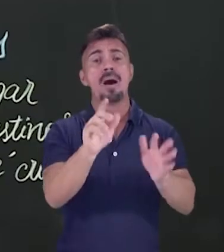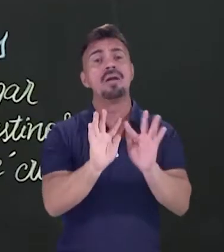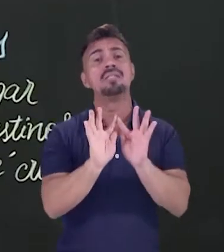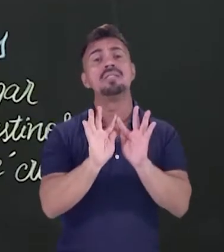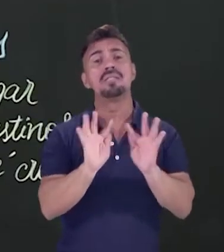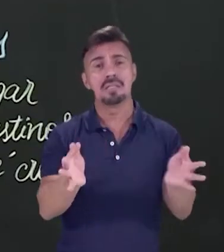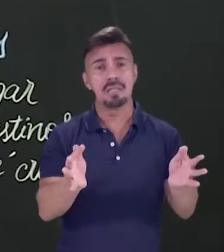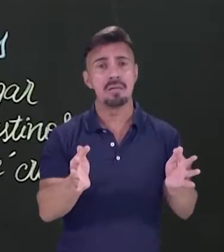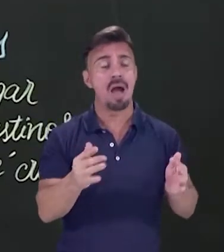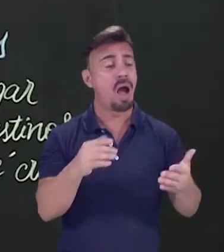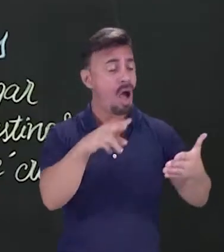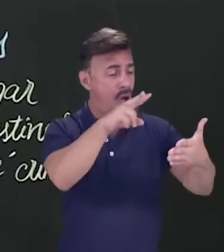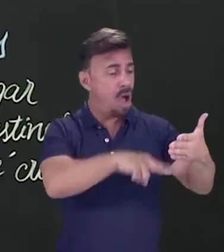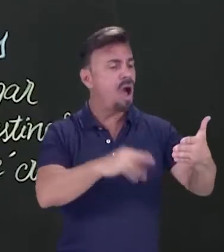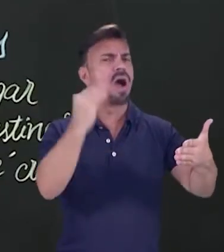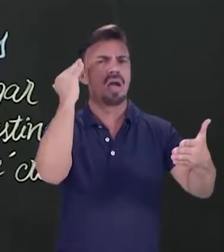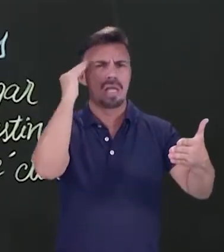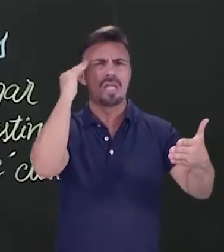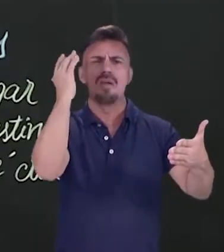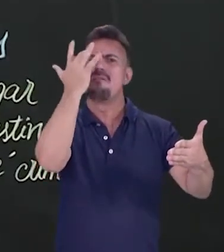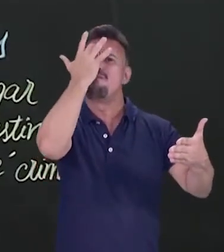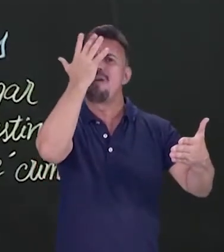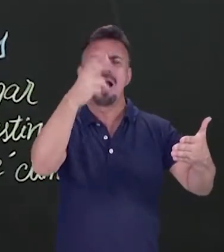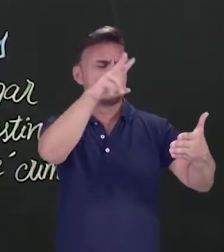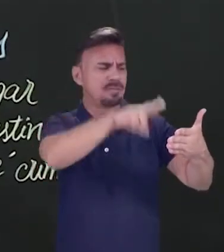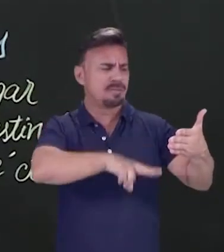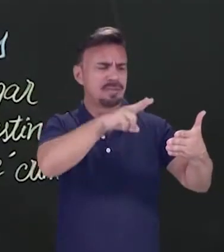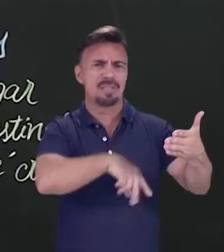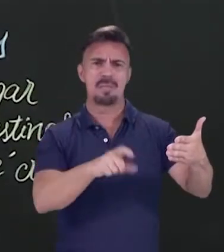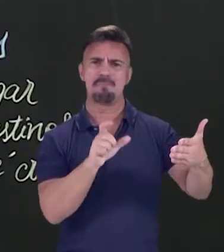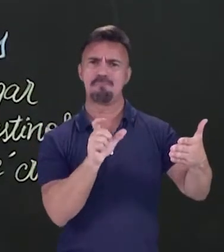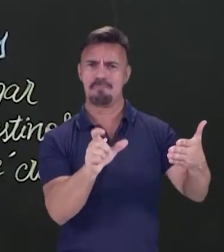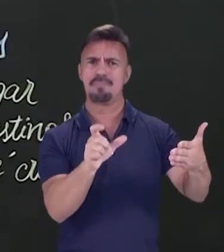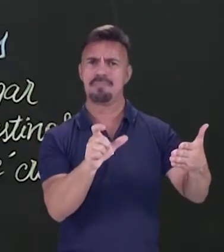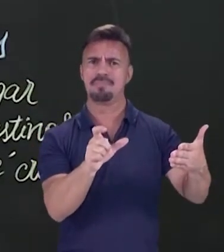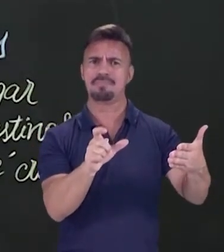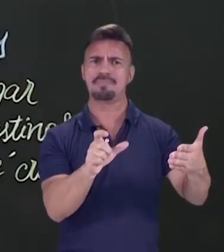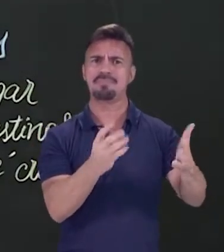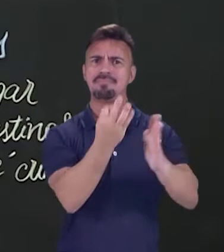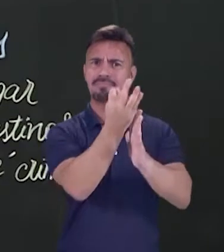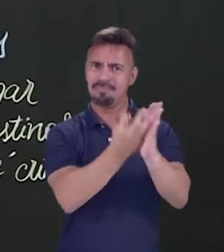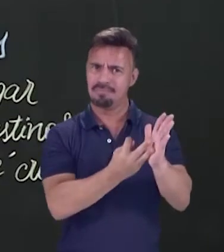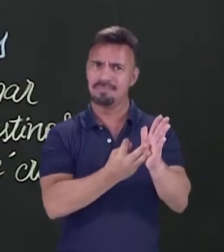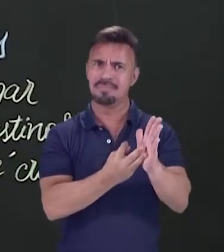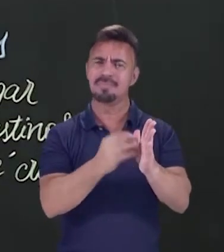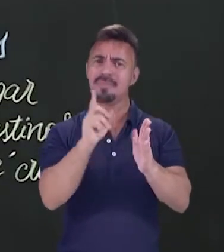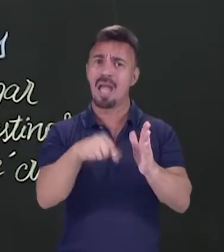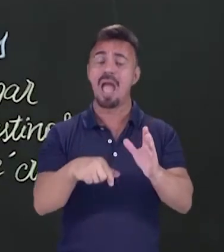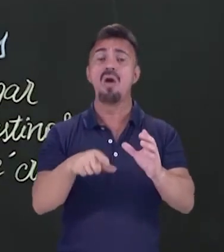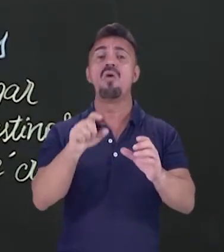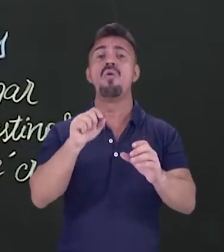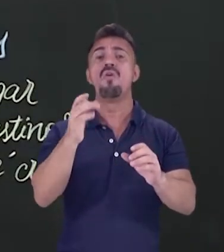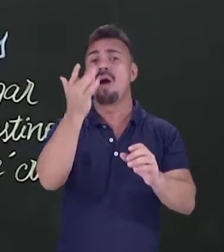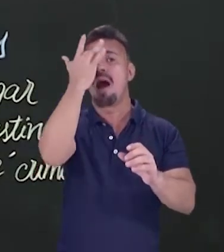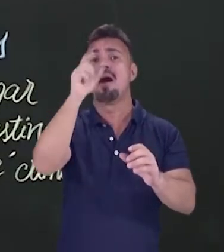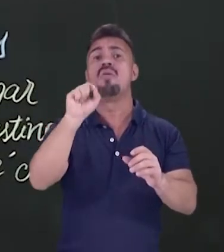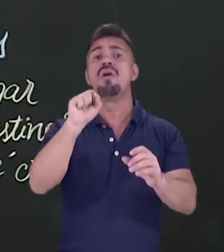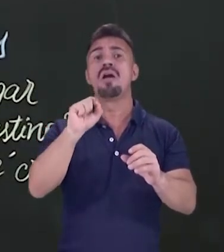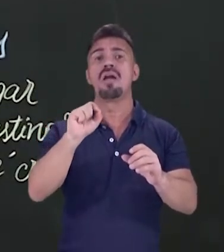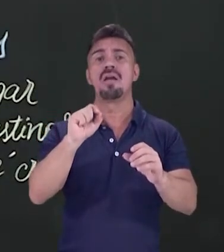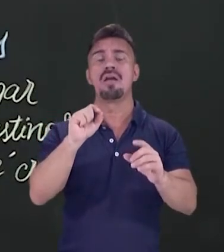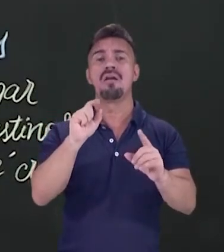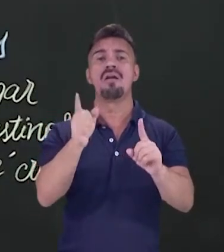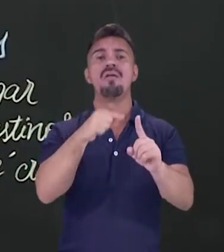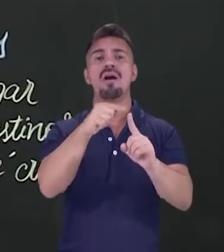se não há entendimento entre os interlocutores, a gente está prejudicando a função principal da linguagem, que é comunicar. Então, pense bem